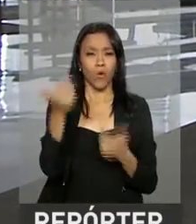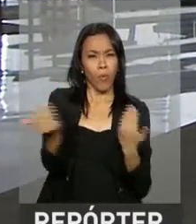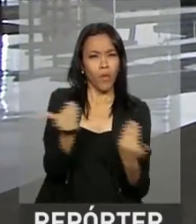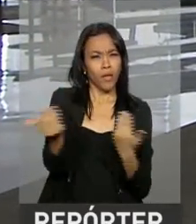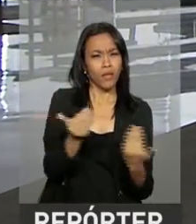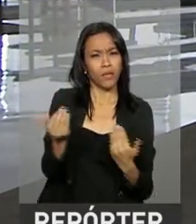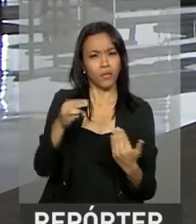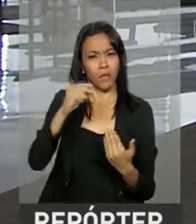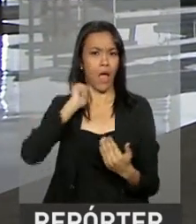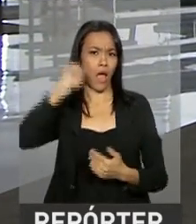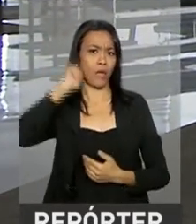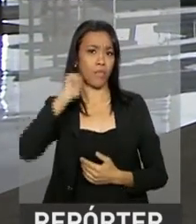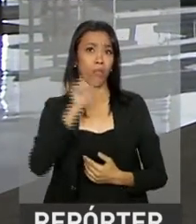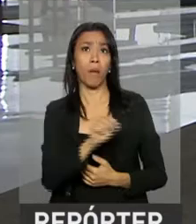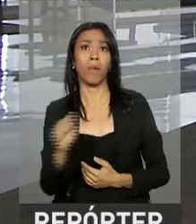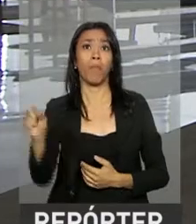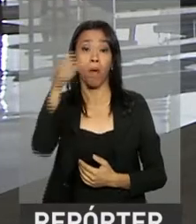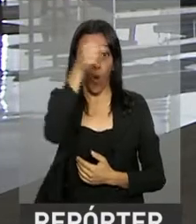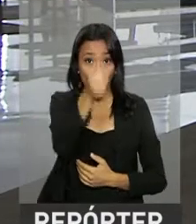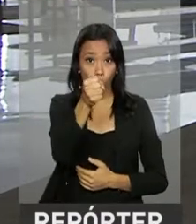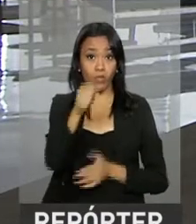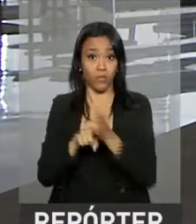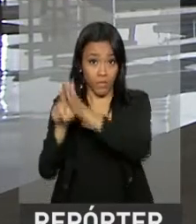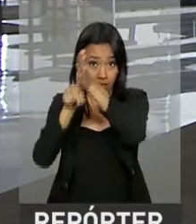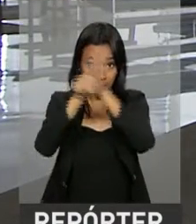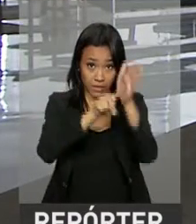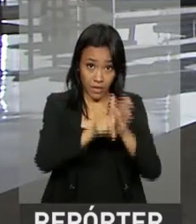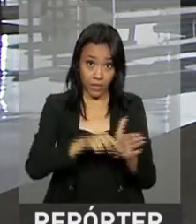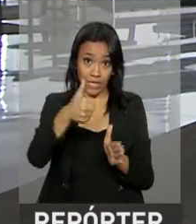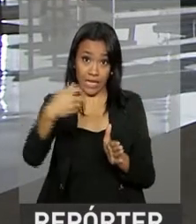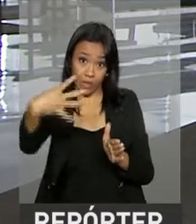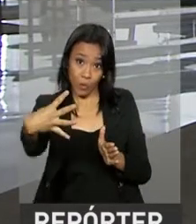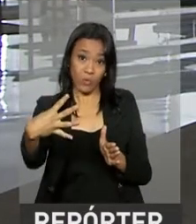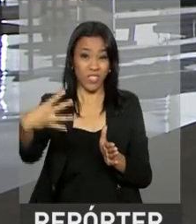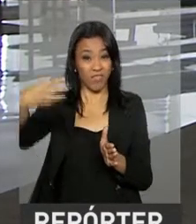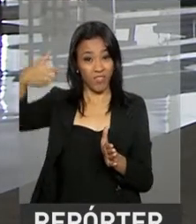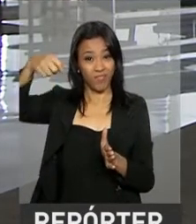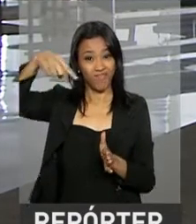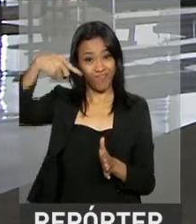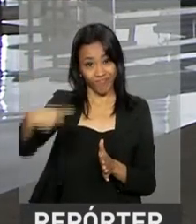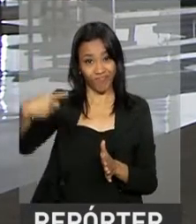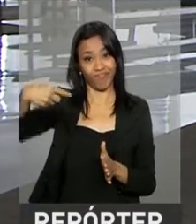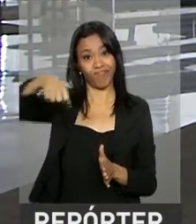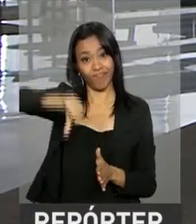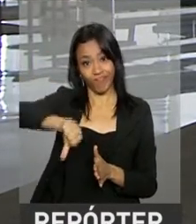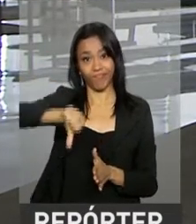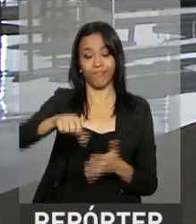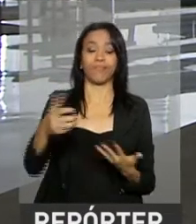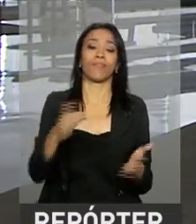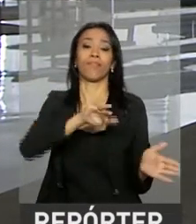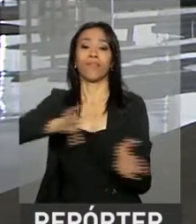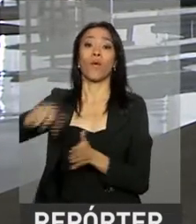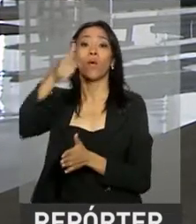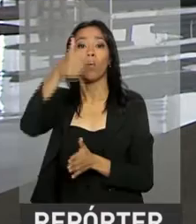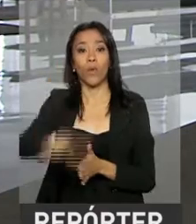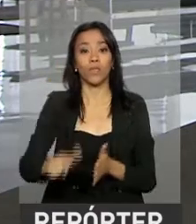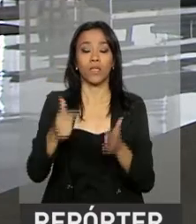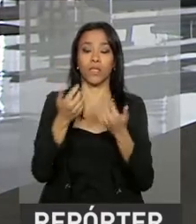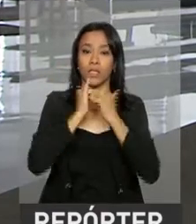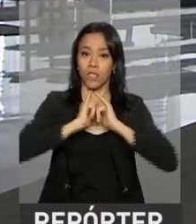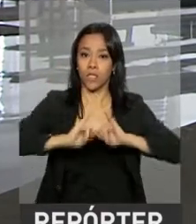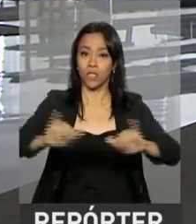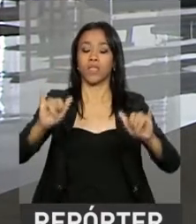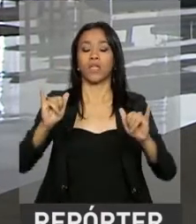oito das 14 regiões pesquisadas apresentaram taxas negativas uma outra notícia aí é que a balança